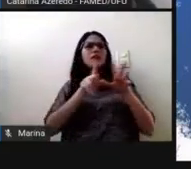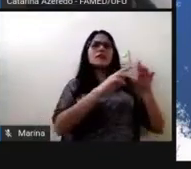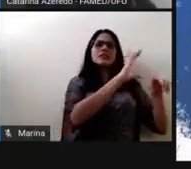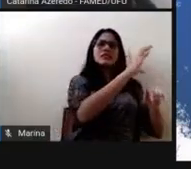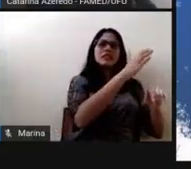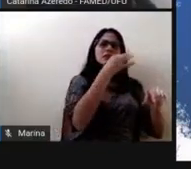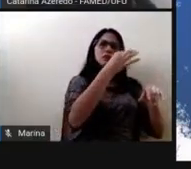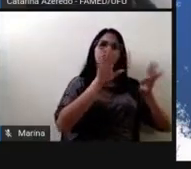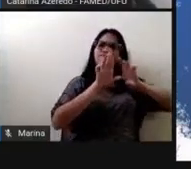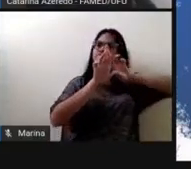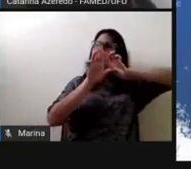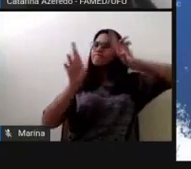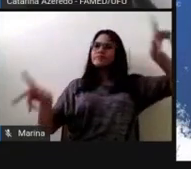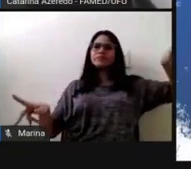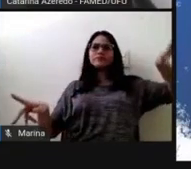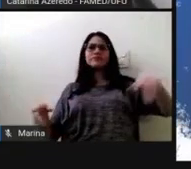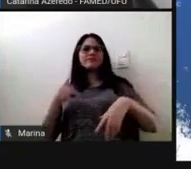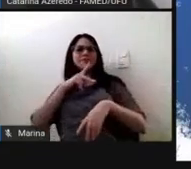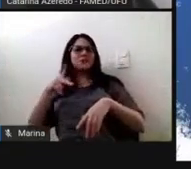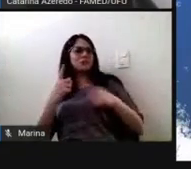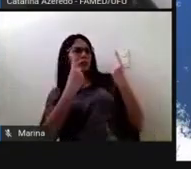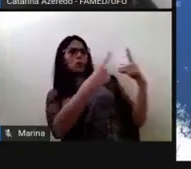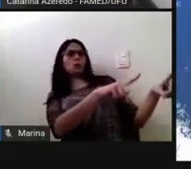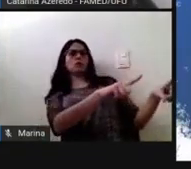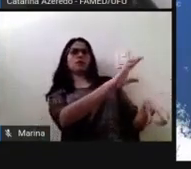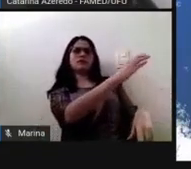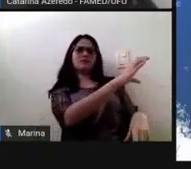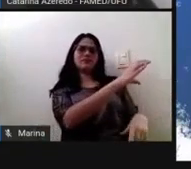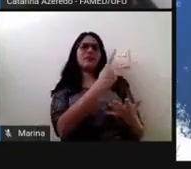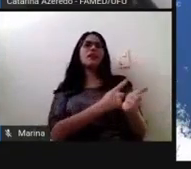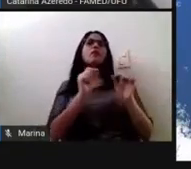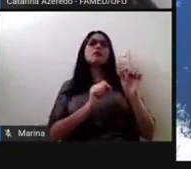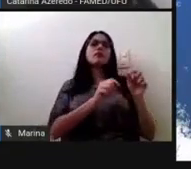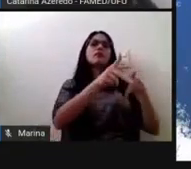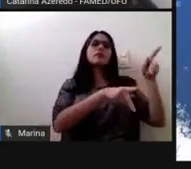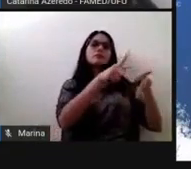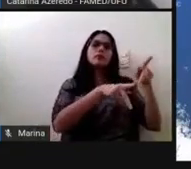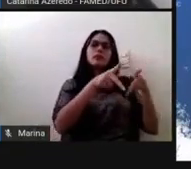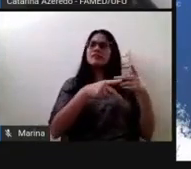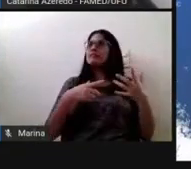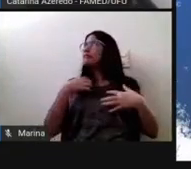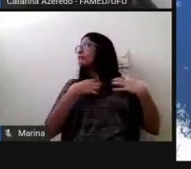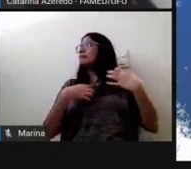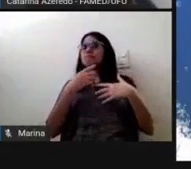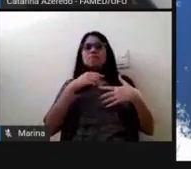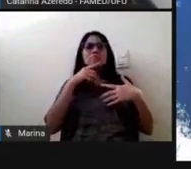na população um grande conflito, né, e a gente tem junto com isso uma ausência do Estado de